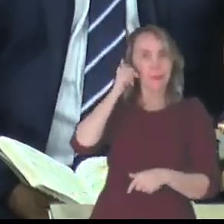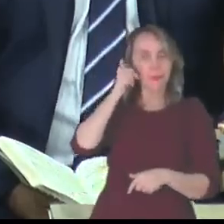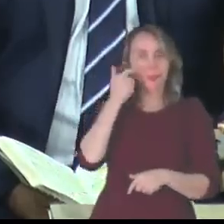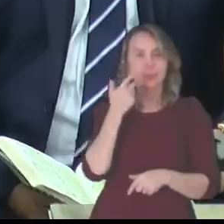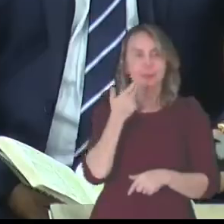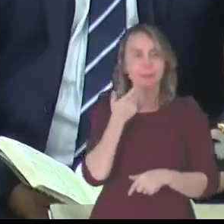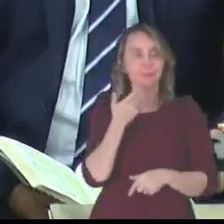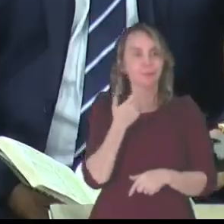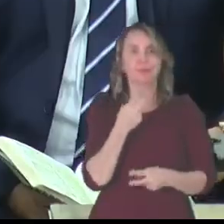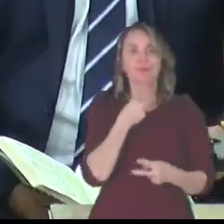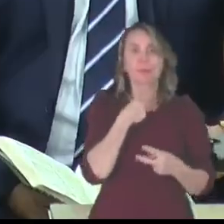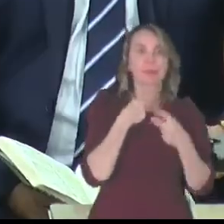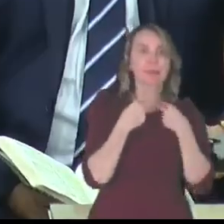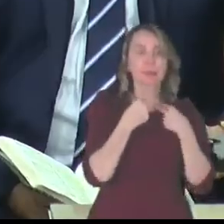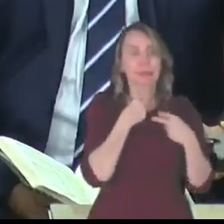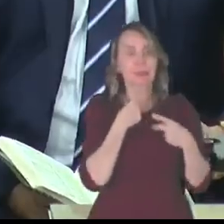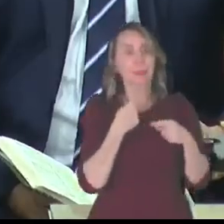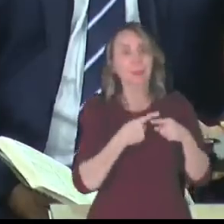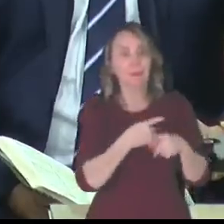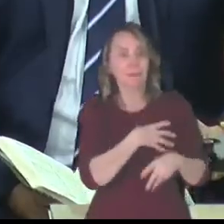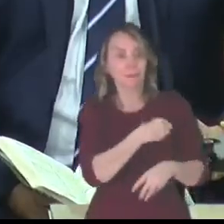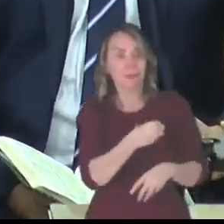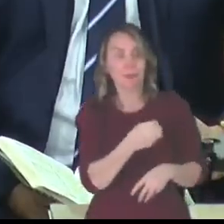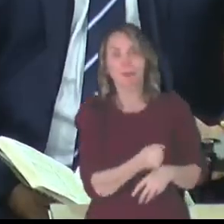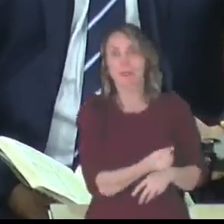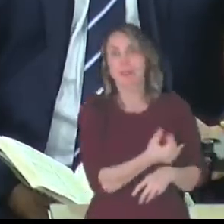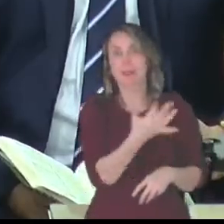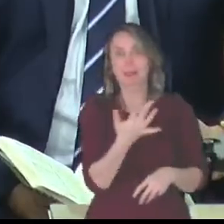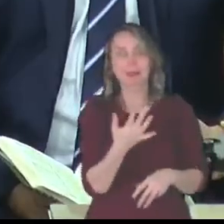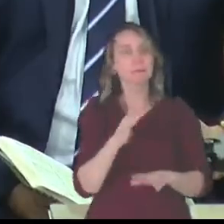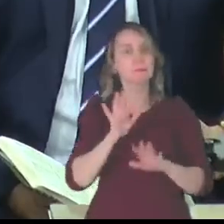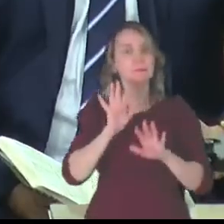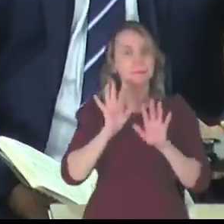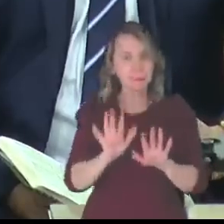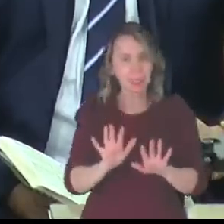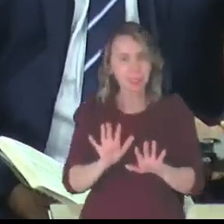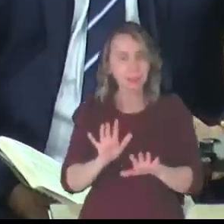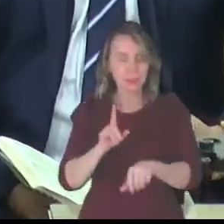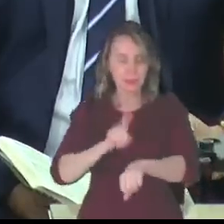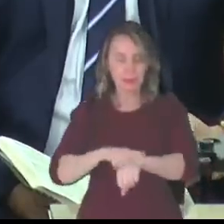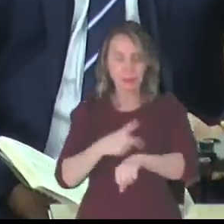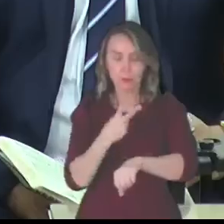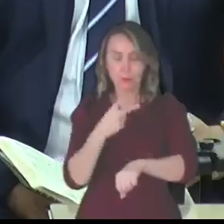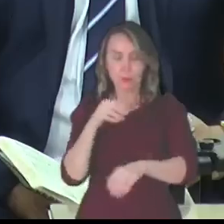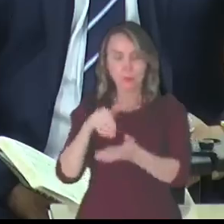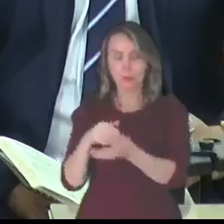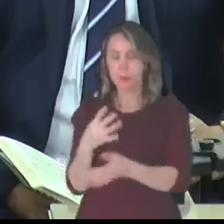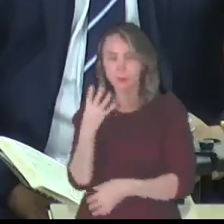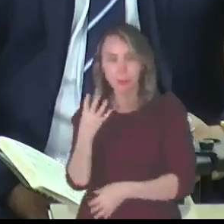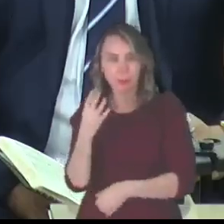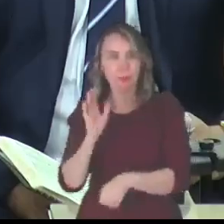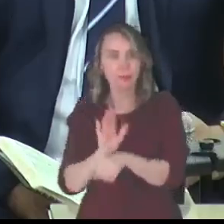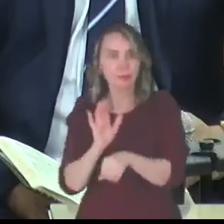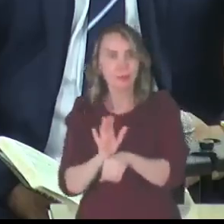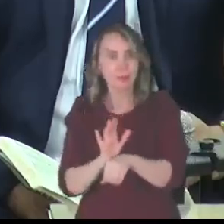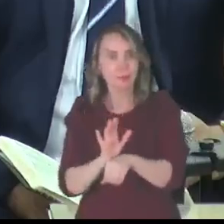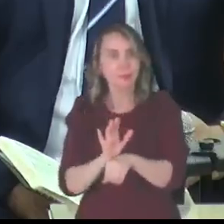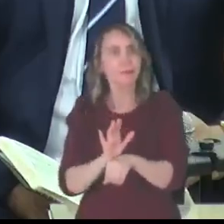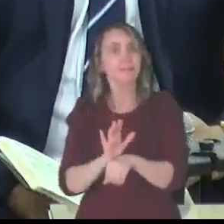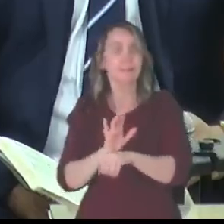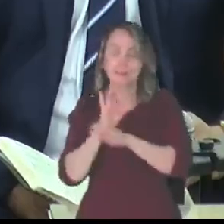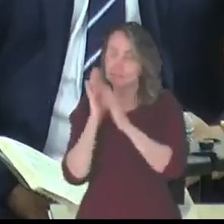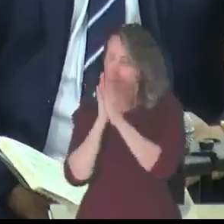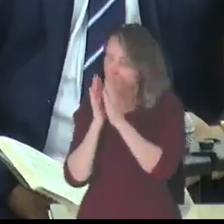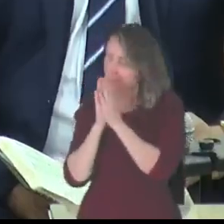mas ela as de duas às quatro ela não fazia outra coisa ela se trancava para buscar a presença